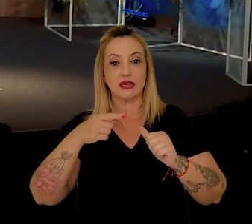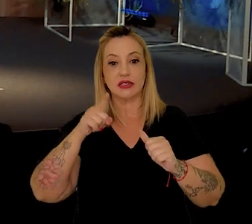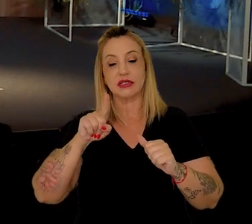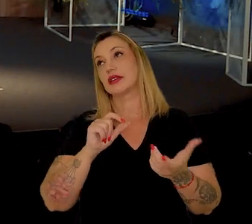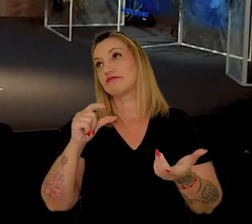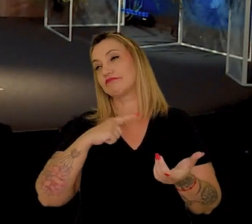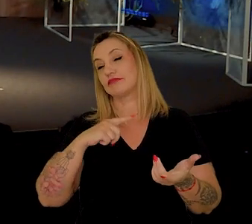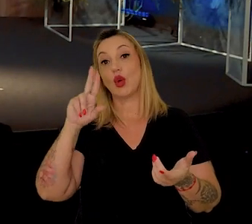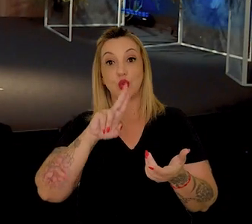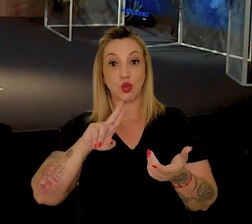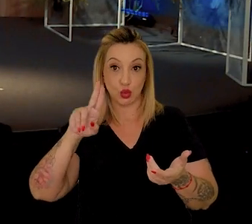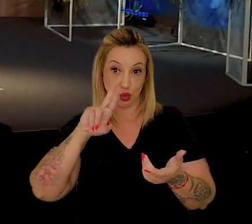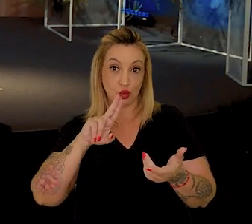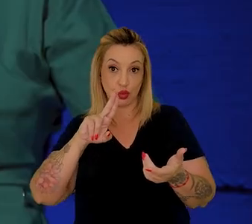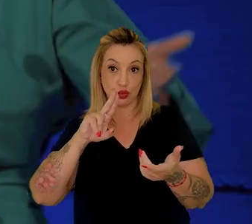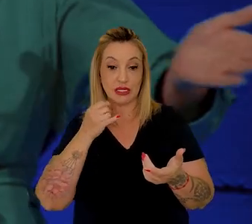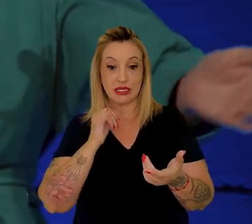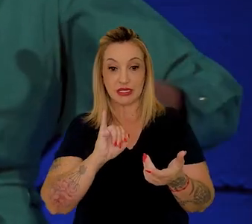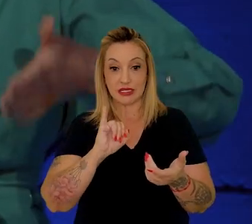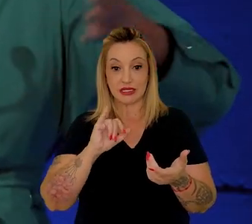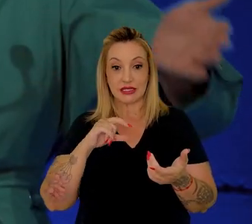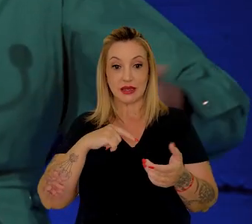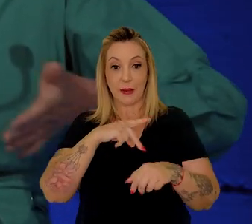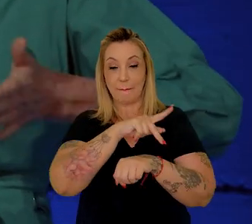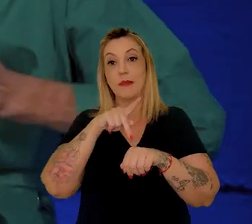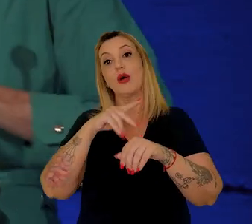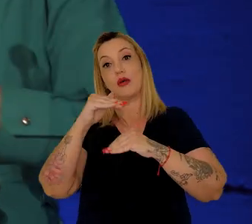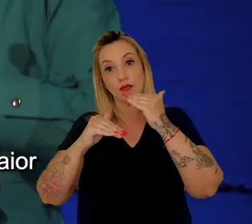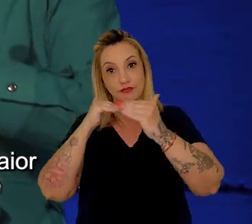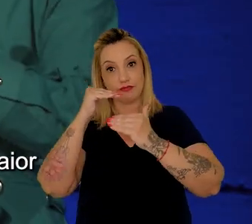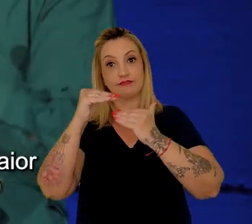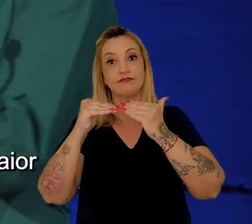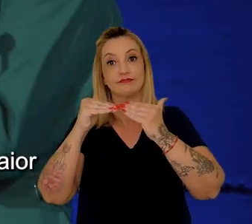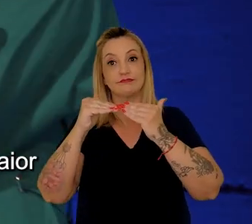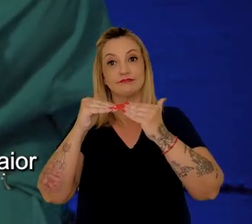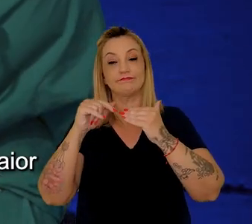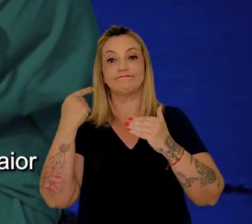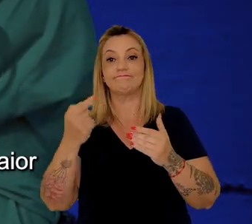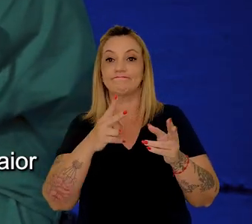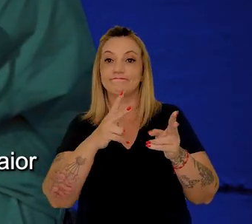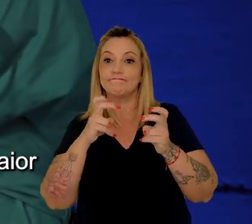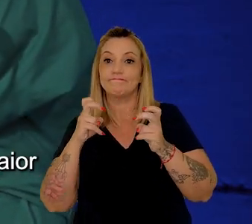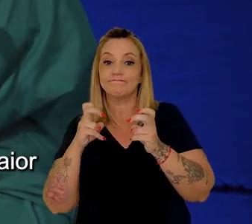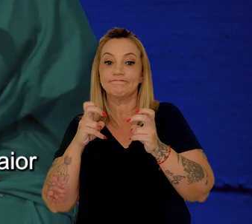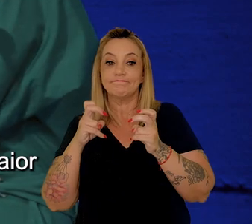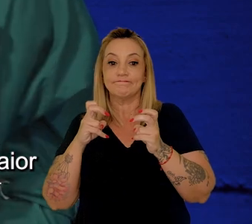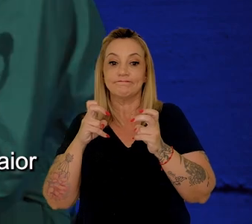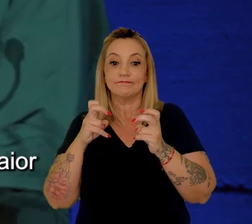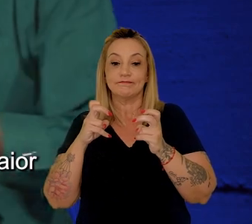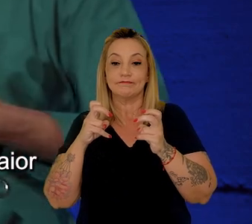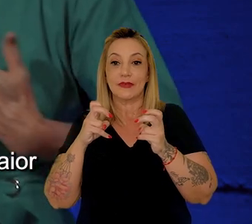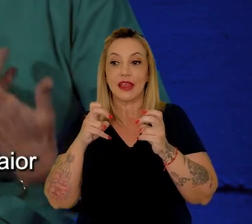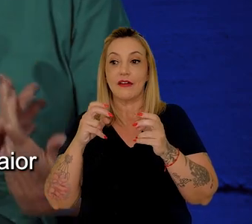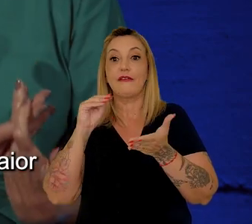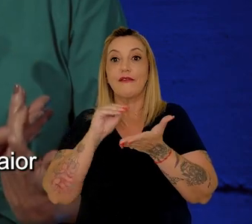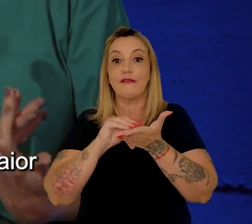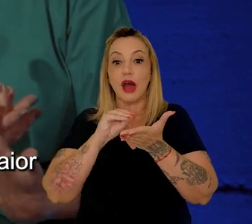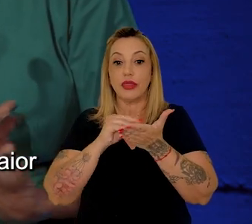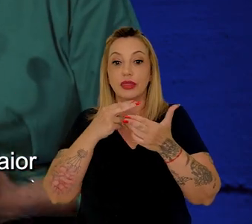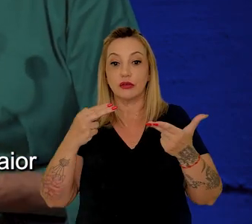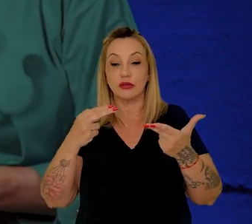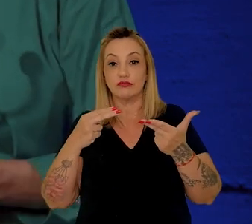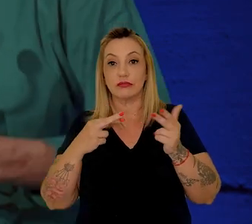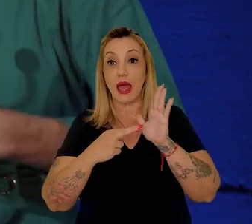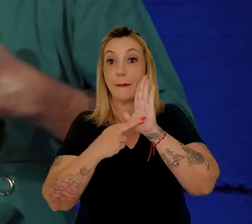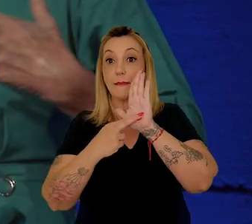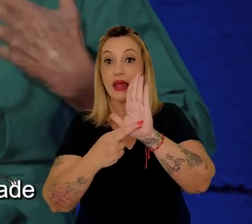o que exist que existe tamb dos países mais desenvolvidos então a gente vê lacunas de uma maior representatividade dos